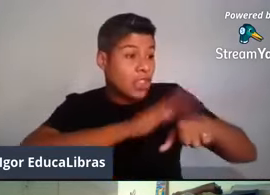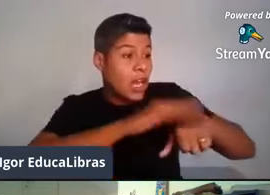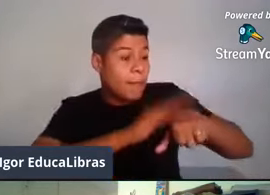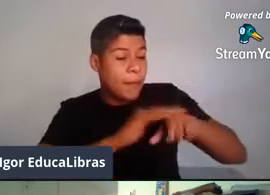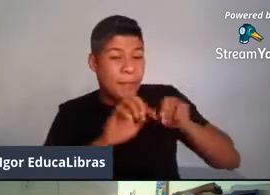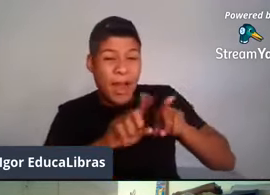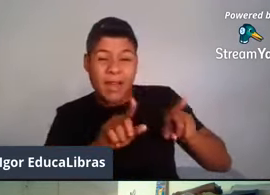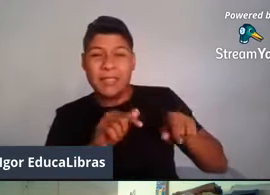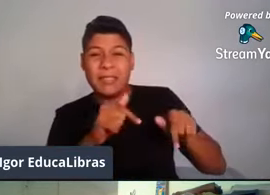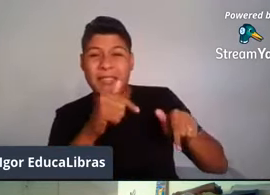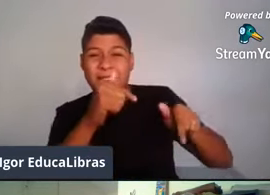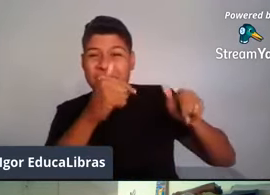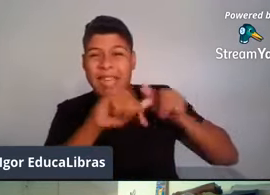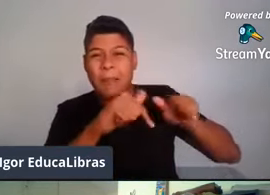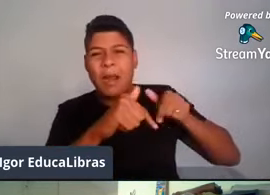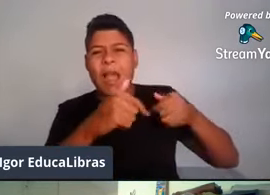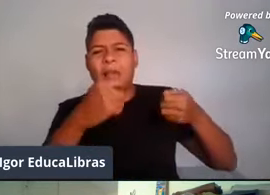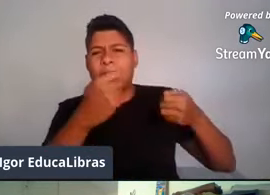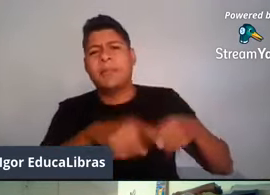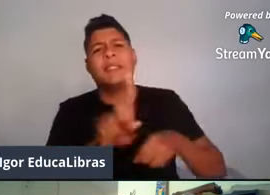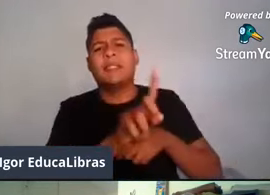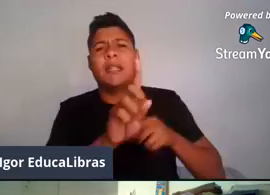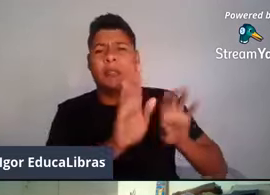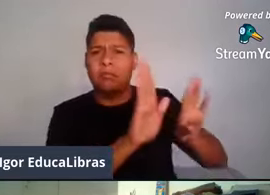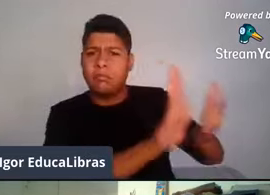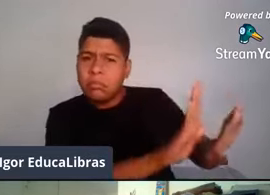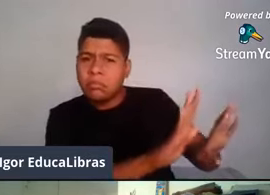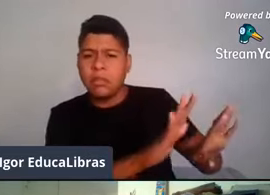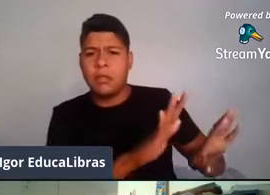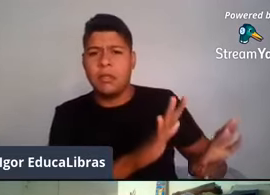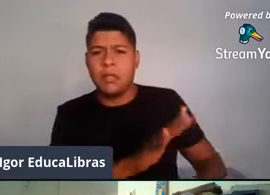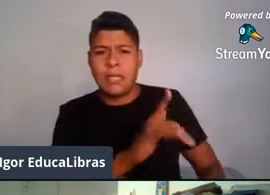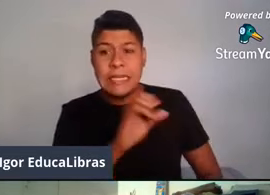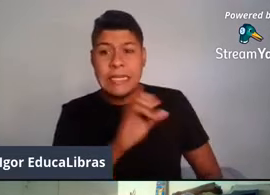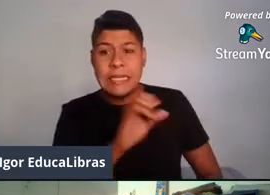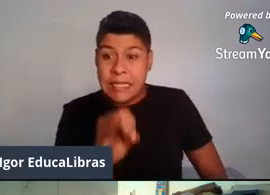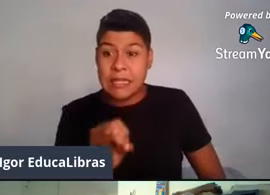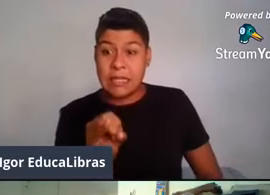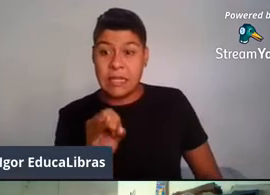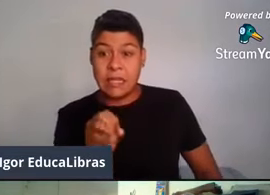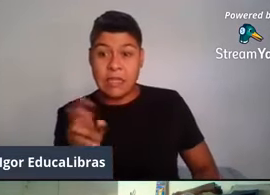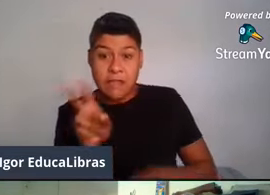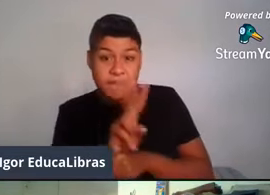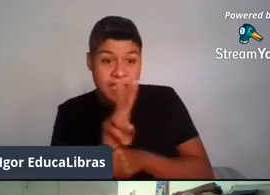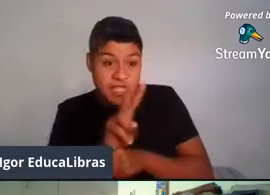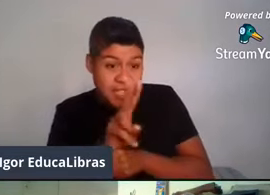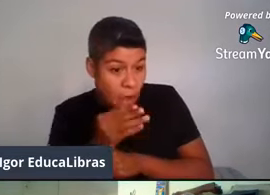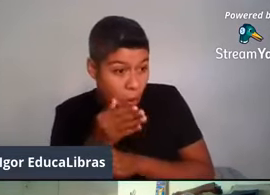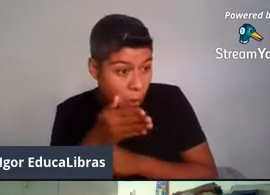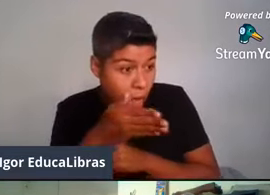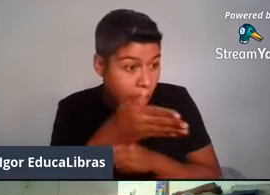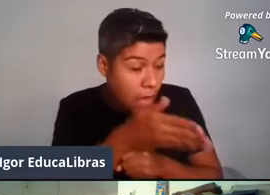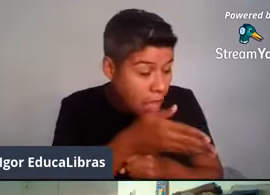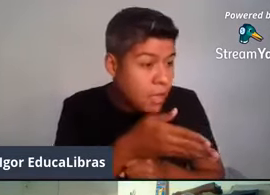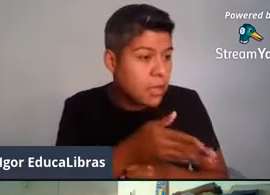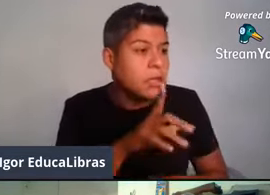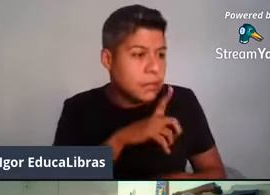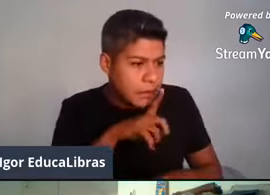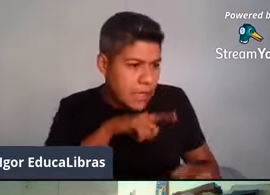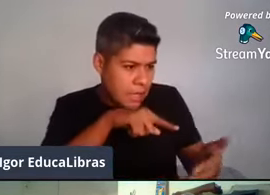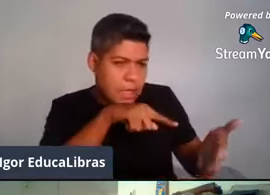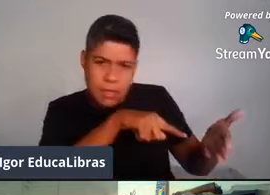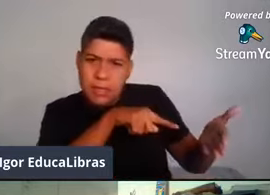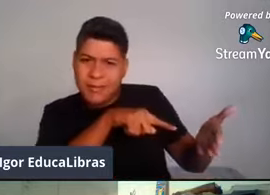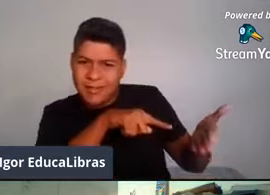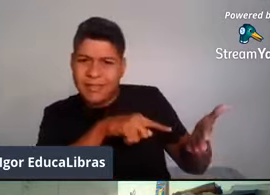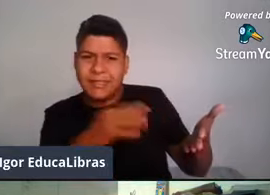em casa, mas se fosse um fiscal lá, você tinha lá o registro de que tinha vários funcionários com deficiência. Eu não sei se isso ainda